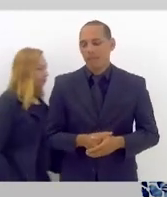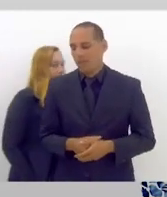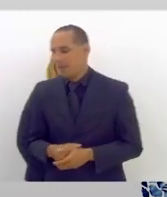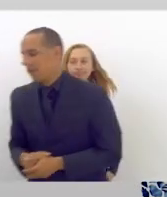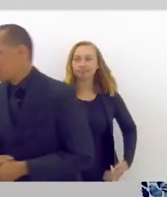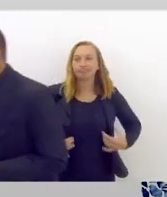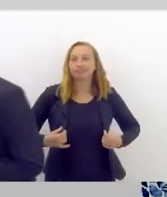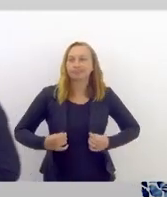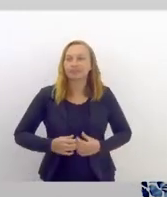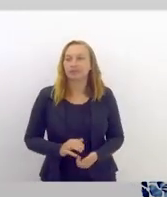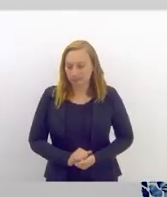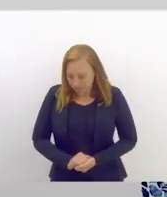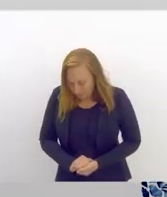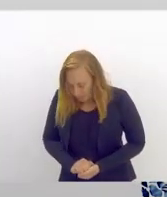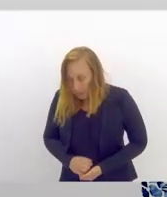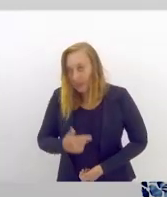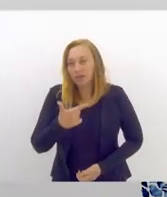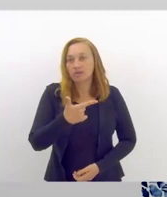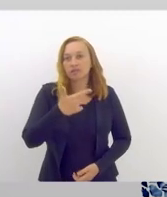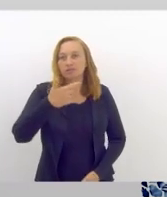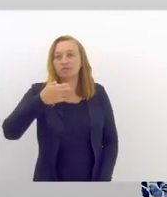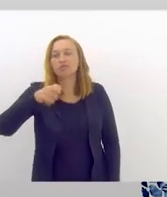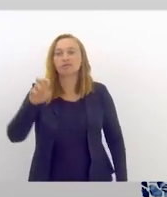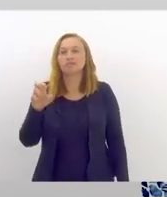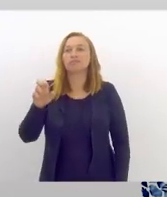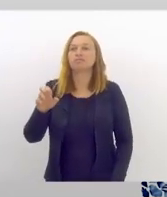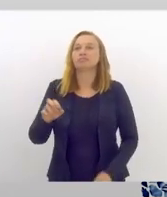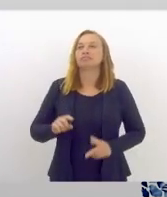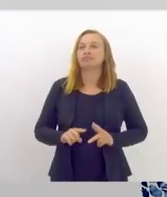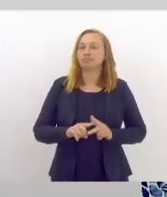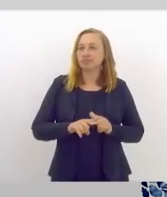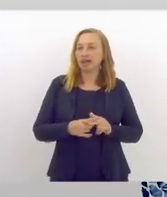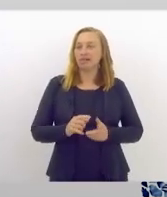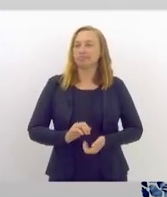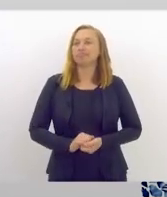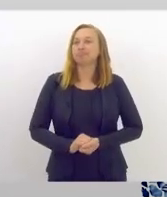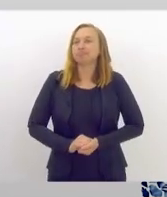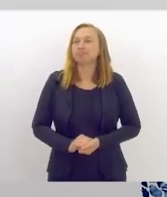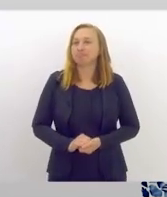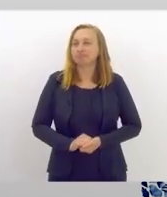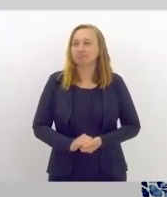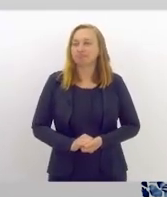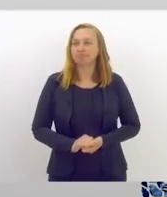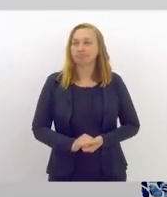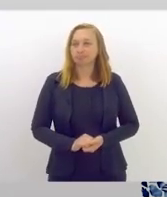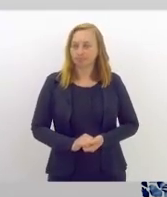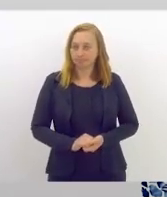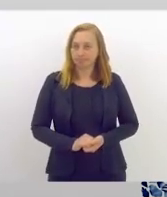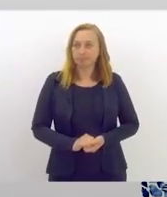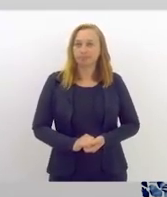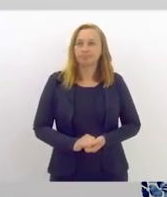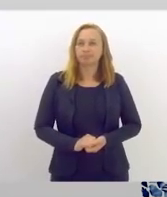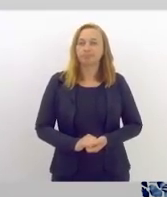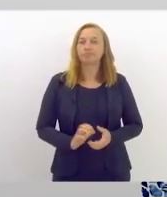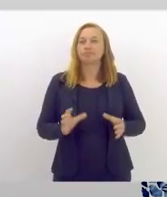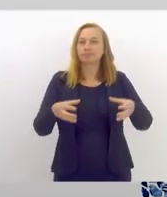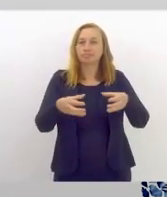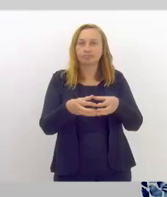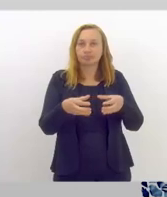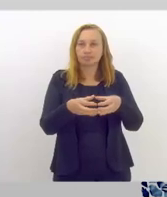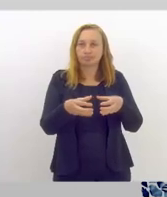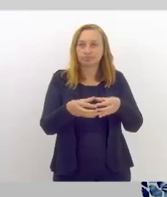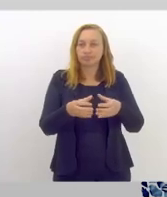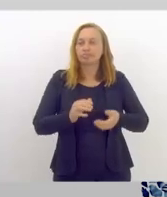brasileiro de 2005 de 2015 desculpa que foi atualizada desculpa pelo foi atualizado pelo grupo de indústria